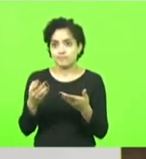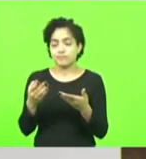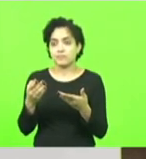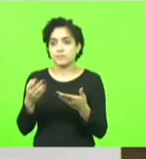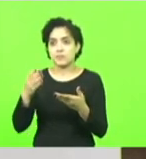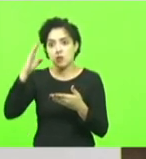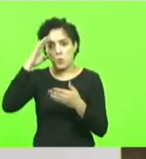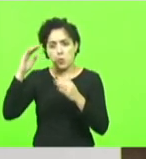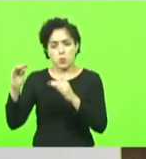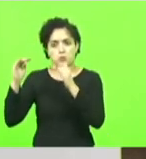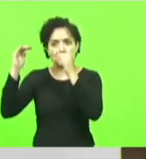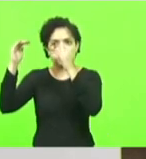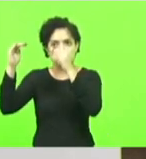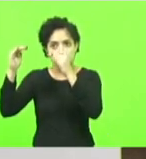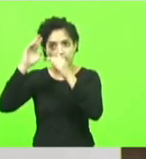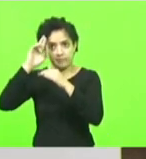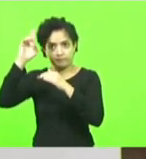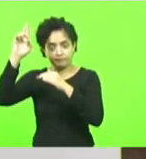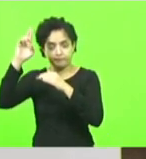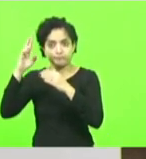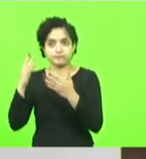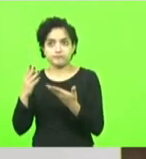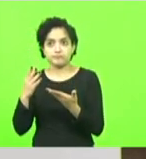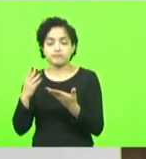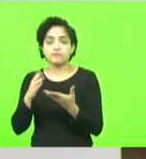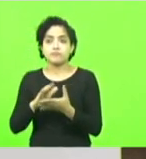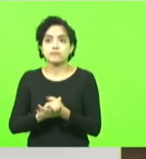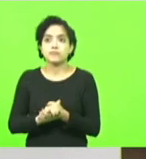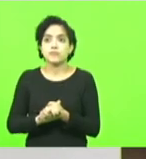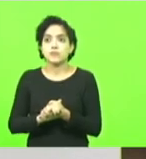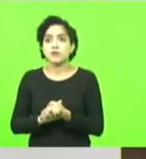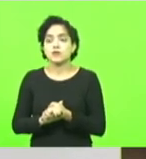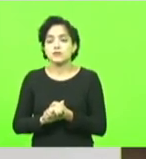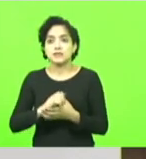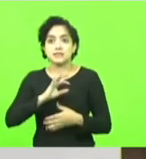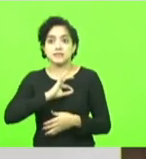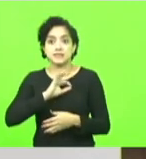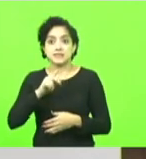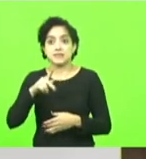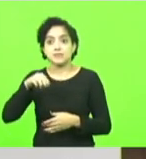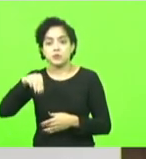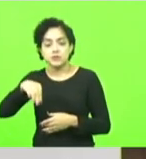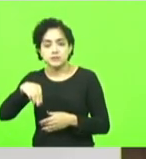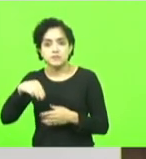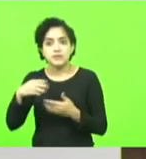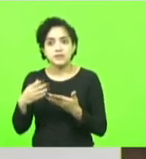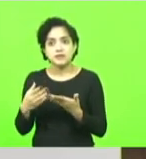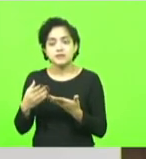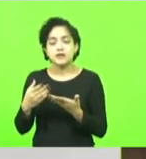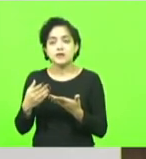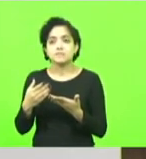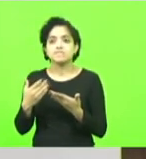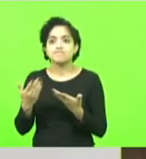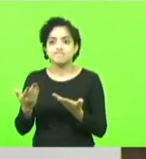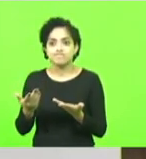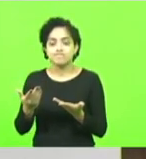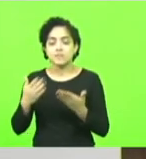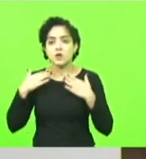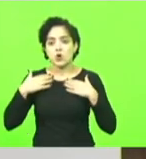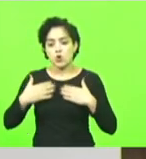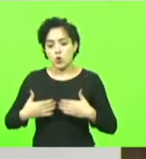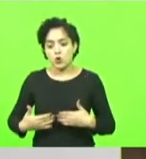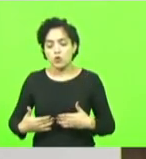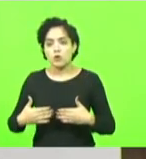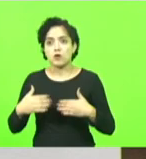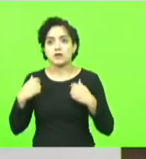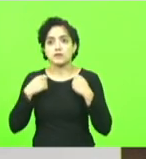coronel Dionei Tonê, comandante da Polícia Militar, coloca a farda Eu quero